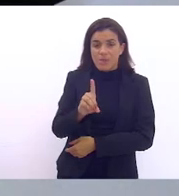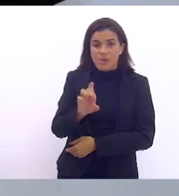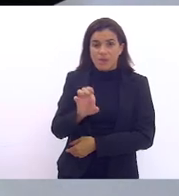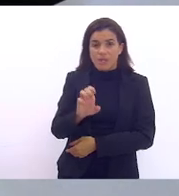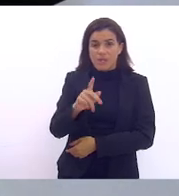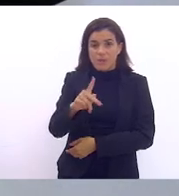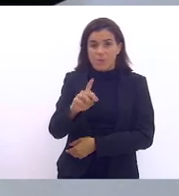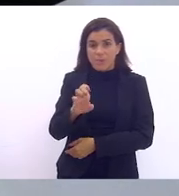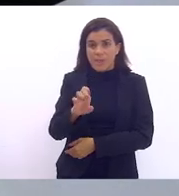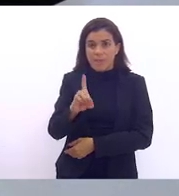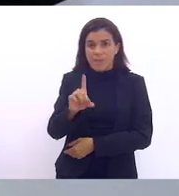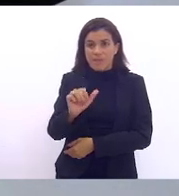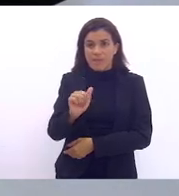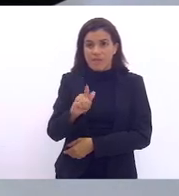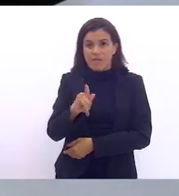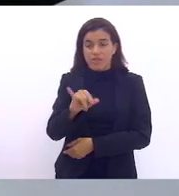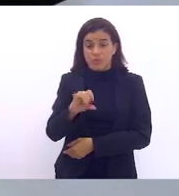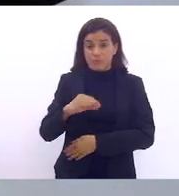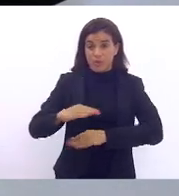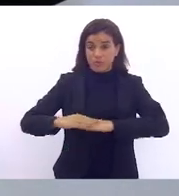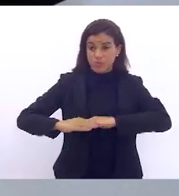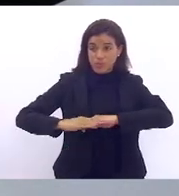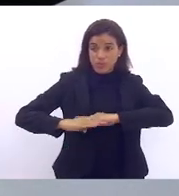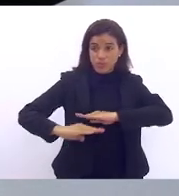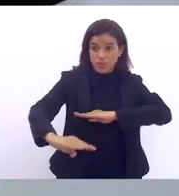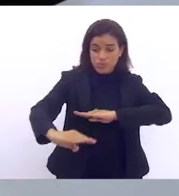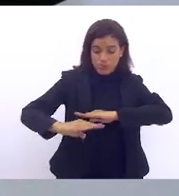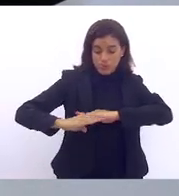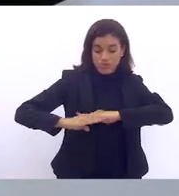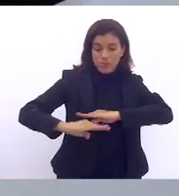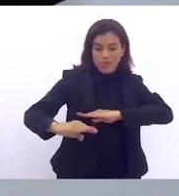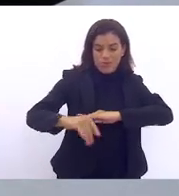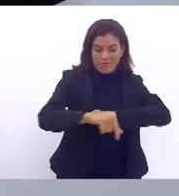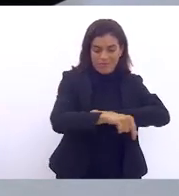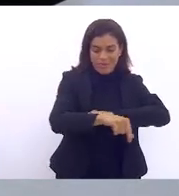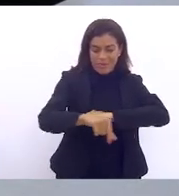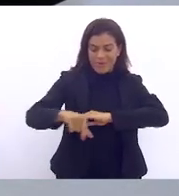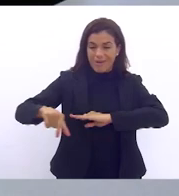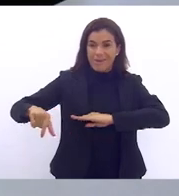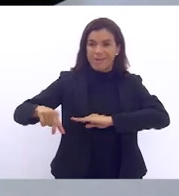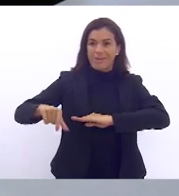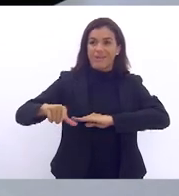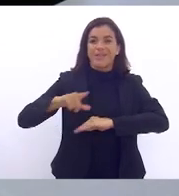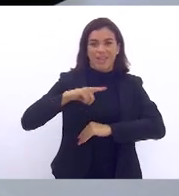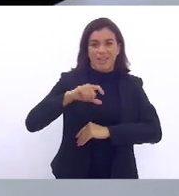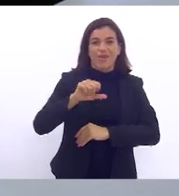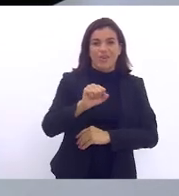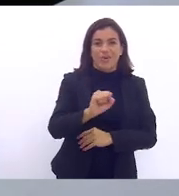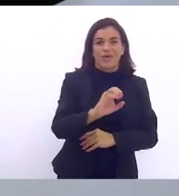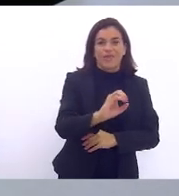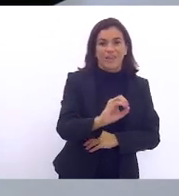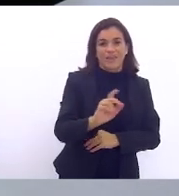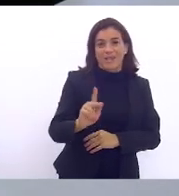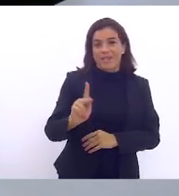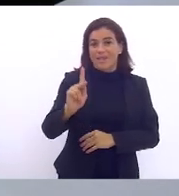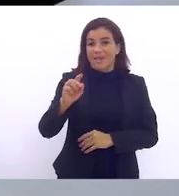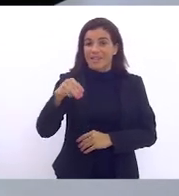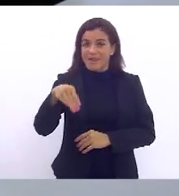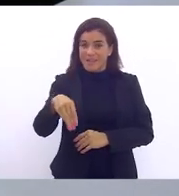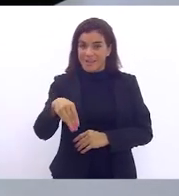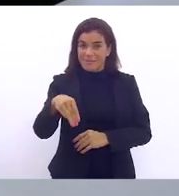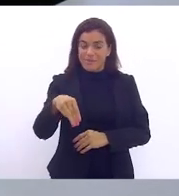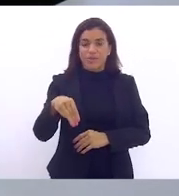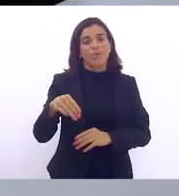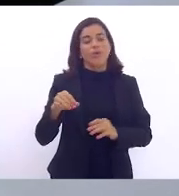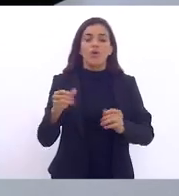Pórtico tem no chão é anotado ali no chão 80 km Então você eu reduzo a velocidade a